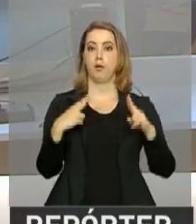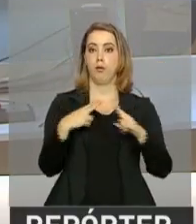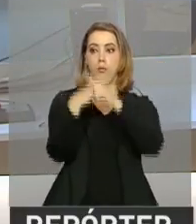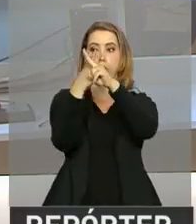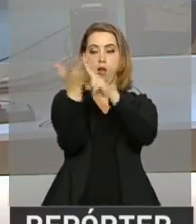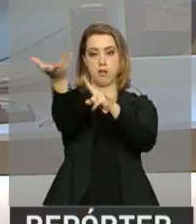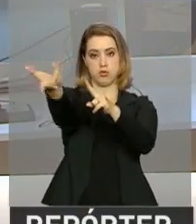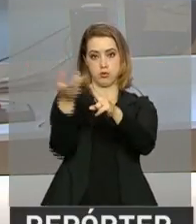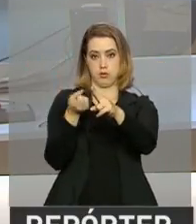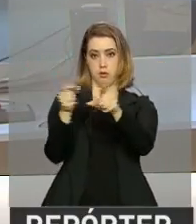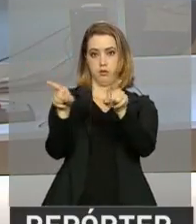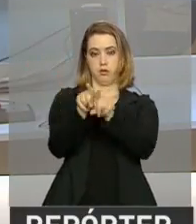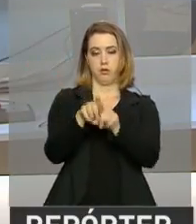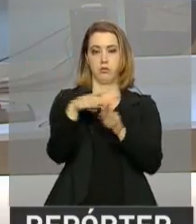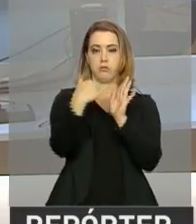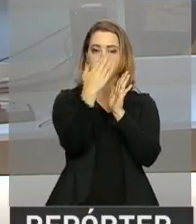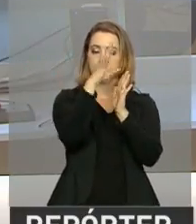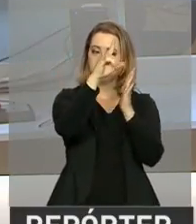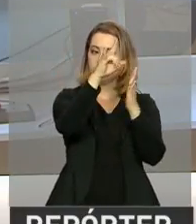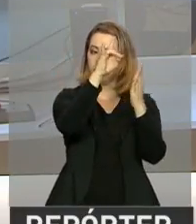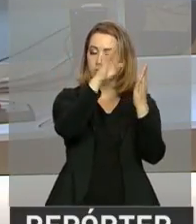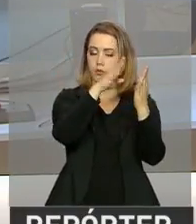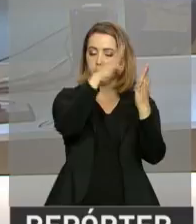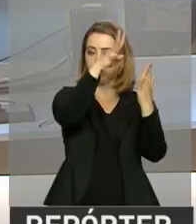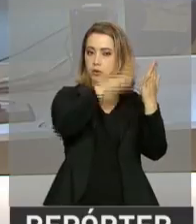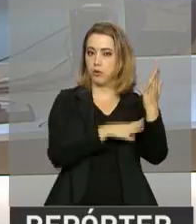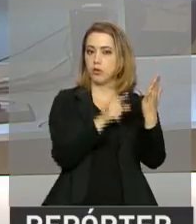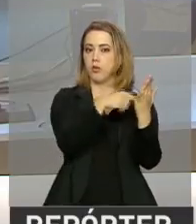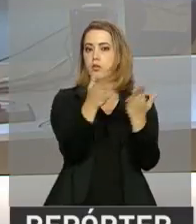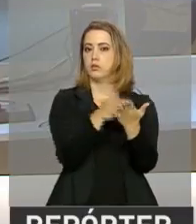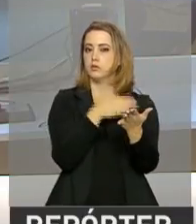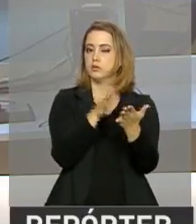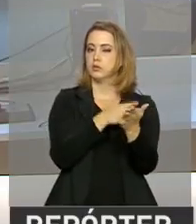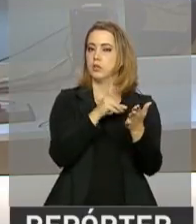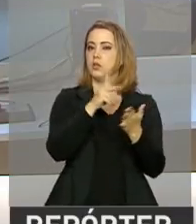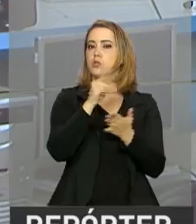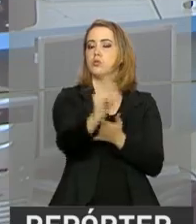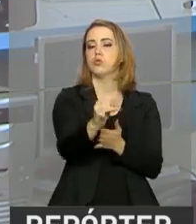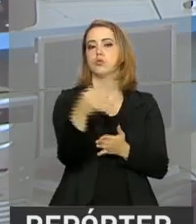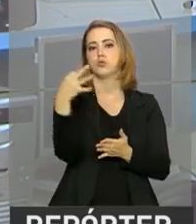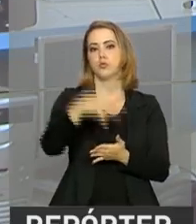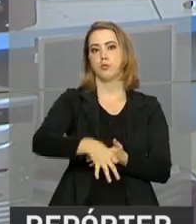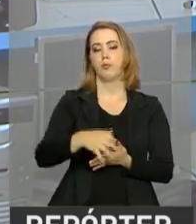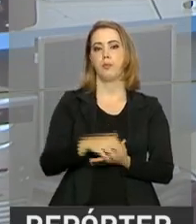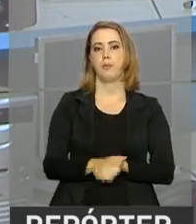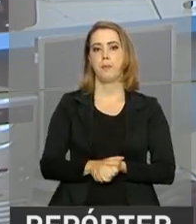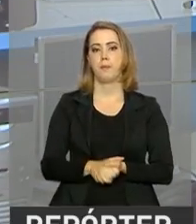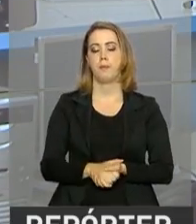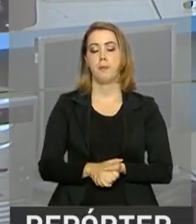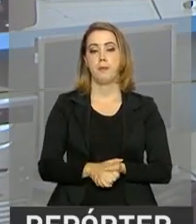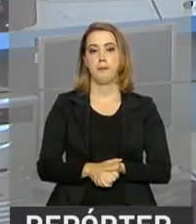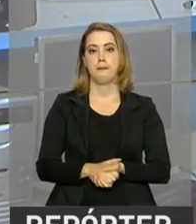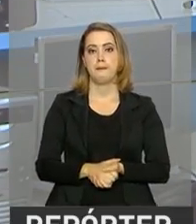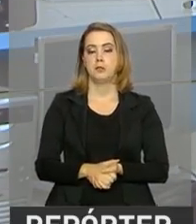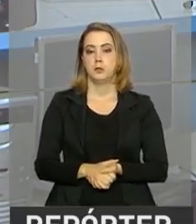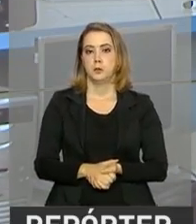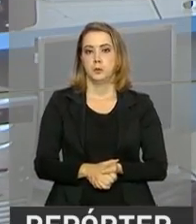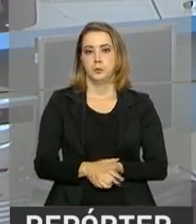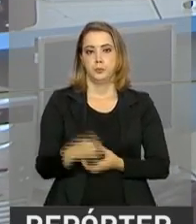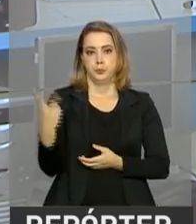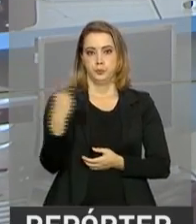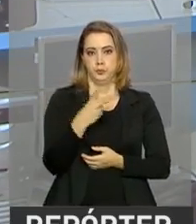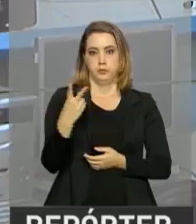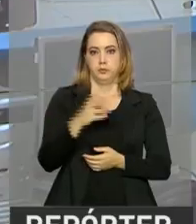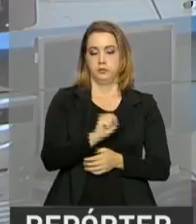das datas definidas no calendário de pagamentos de benefícios sociais da Caixa. E na segunda semana de outubro, a